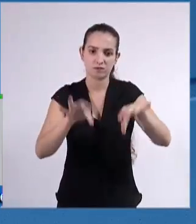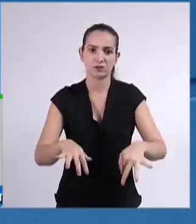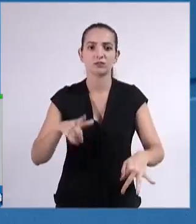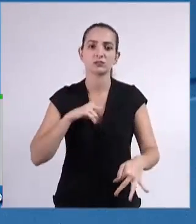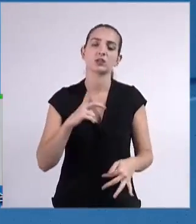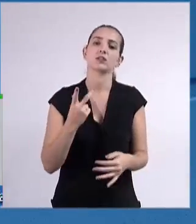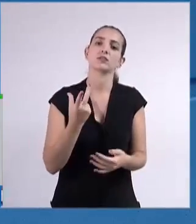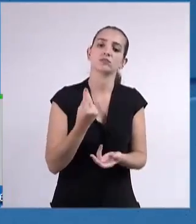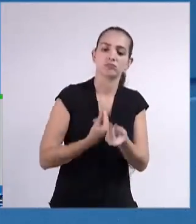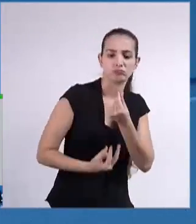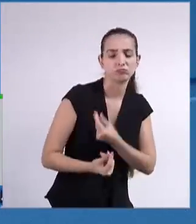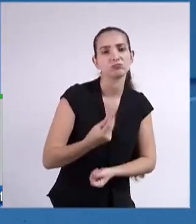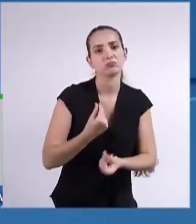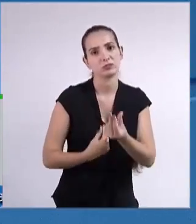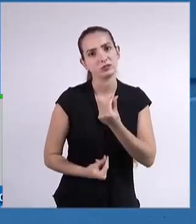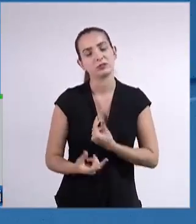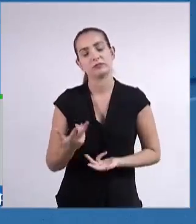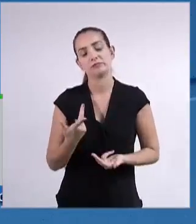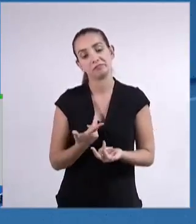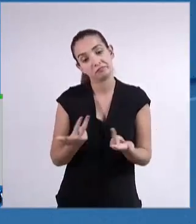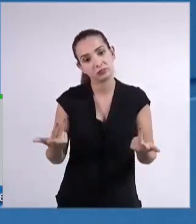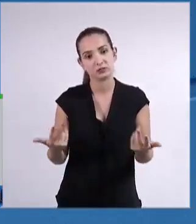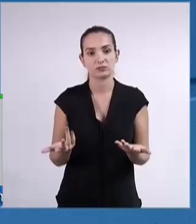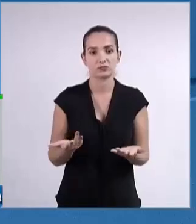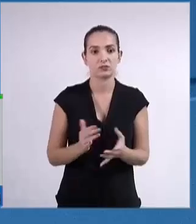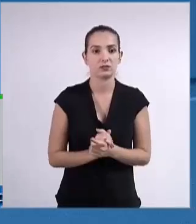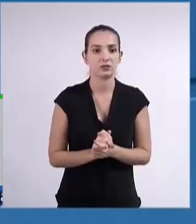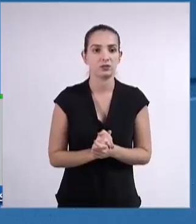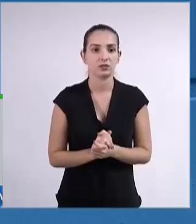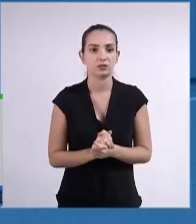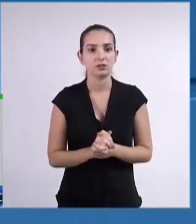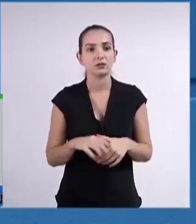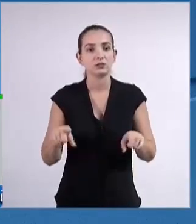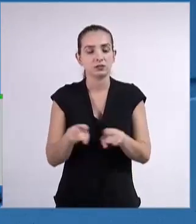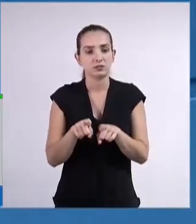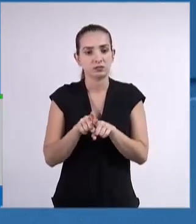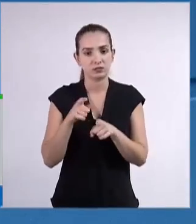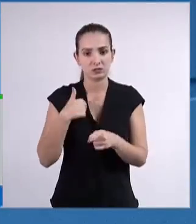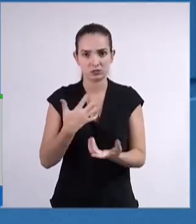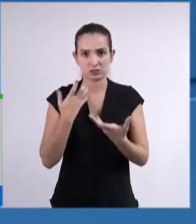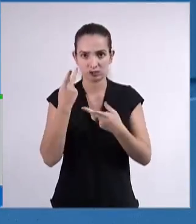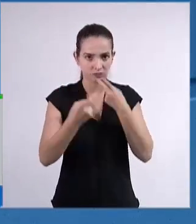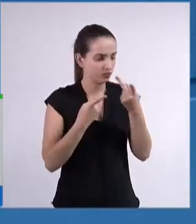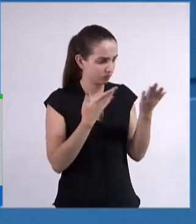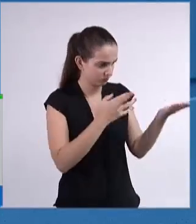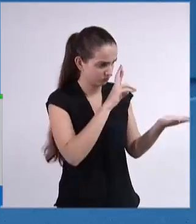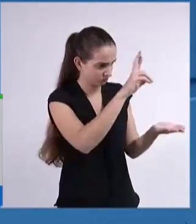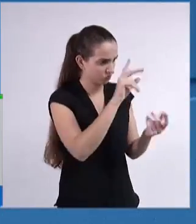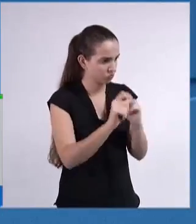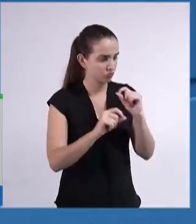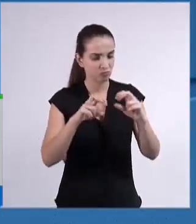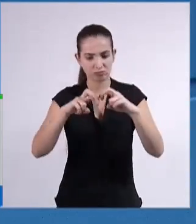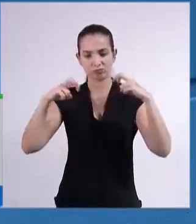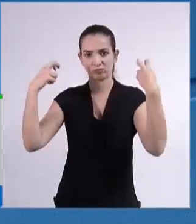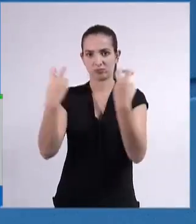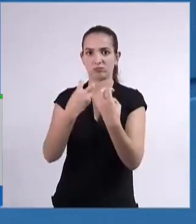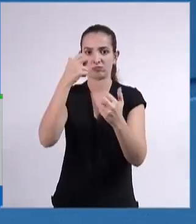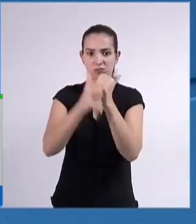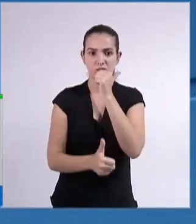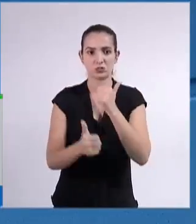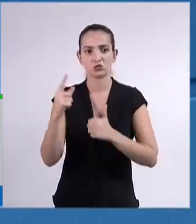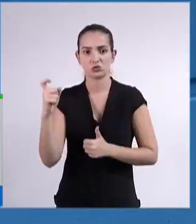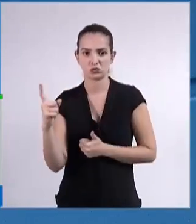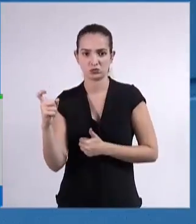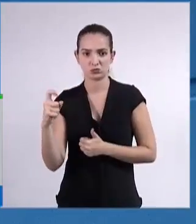econômica. Queria só acrescentar ao discurso de Vossa Excelência que o estádio Douradão, que é o segundo maior